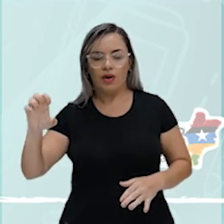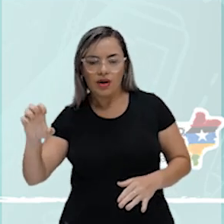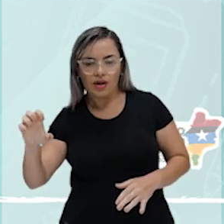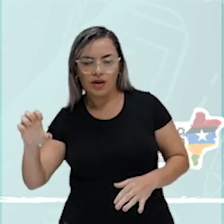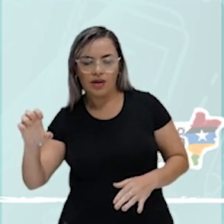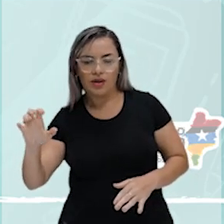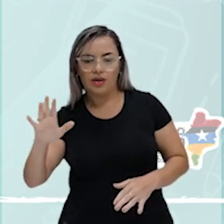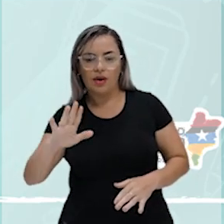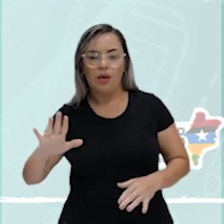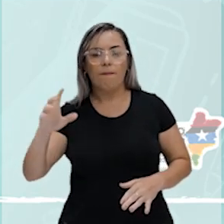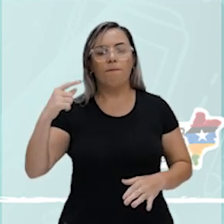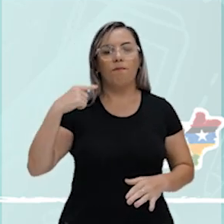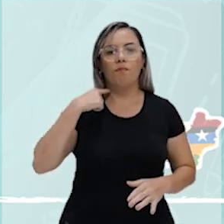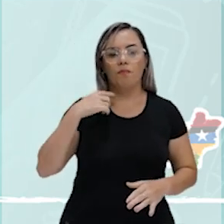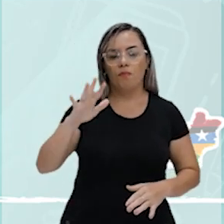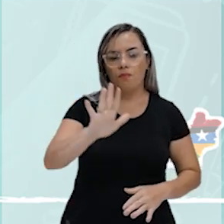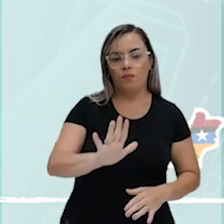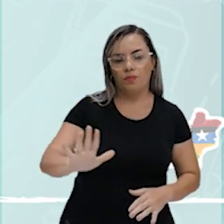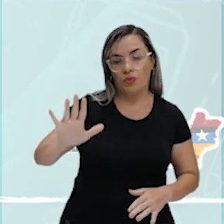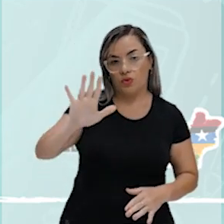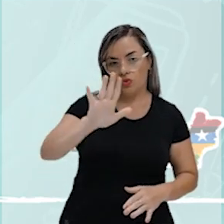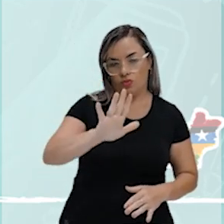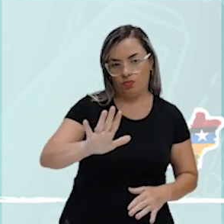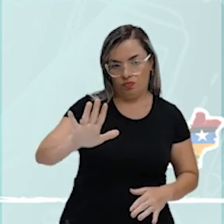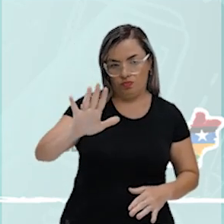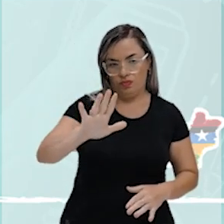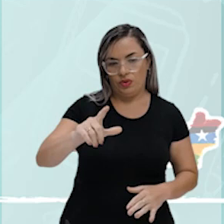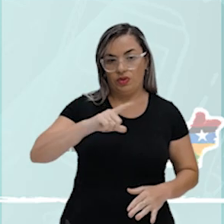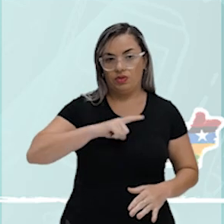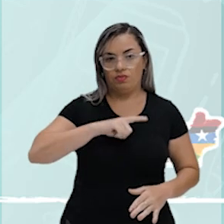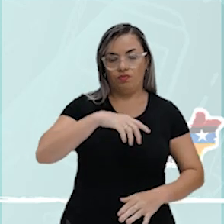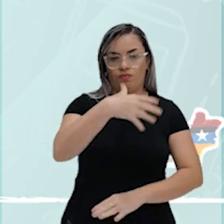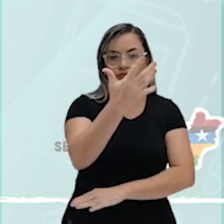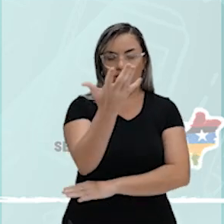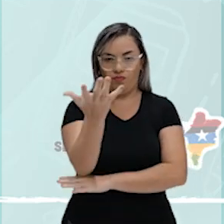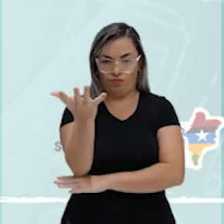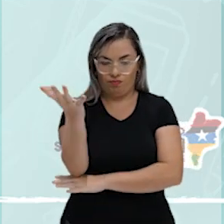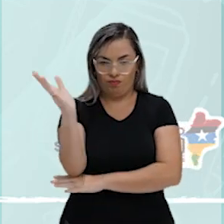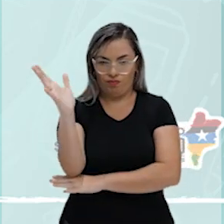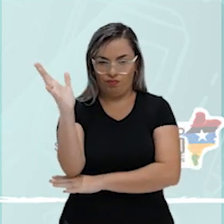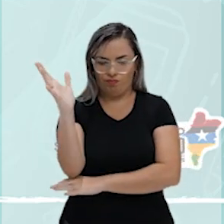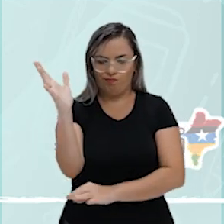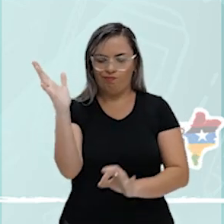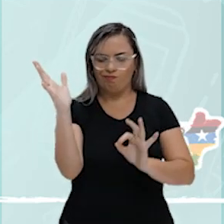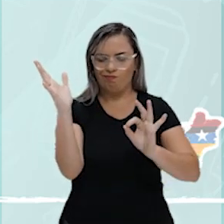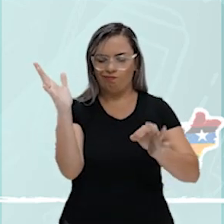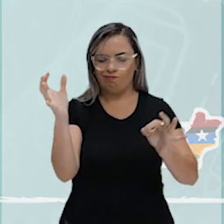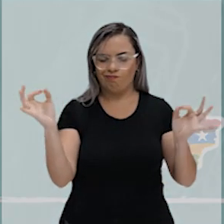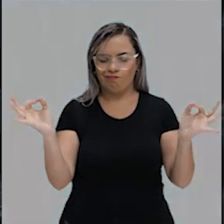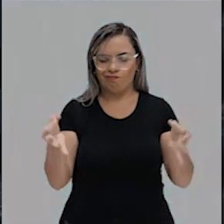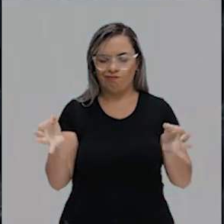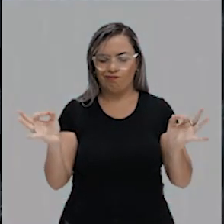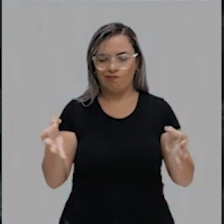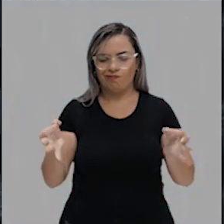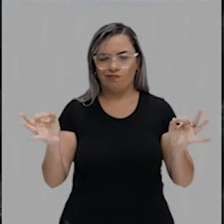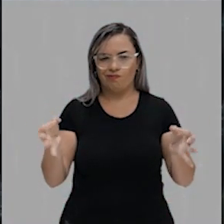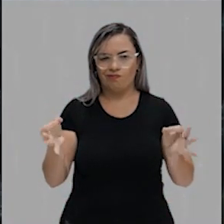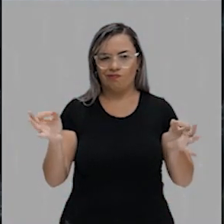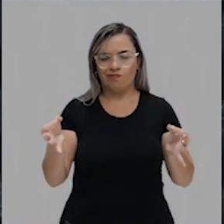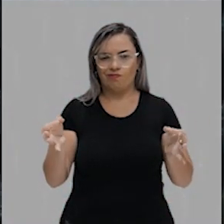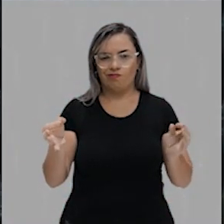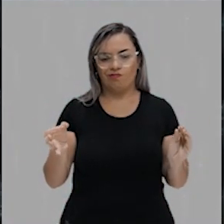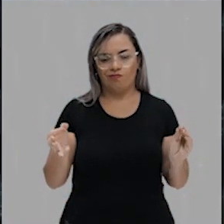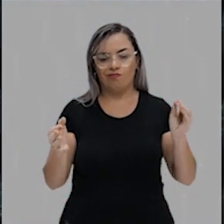poluir, ou seja, você tem um ambiente que antes era perfeito, quando você coloca nesse